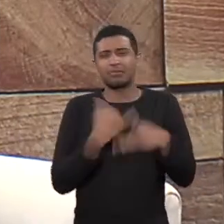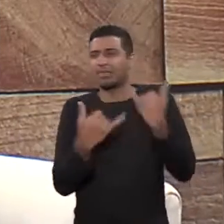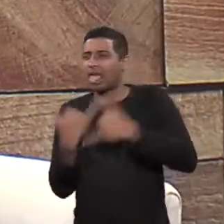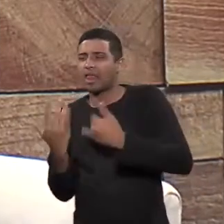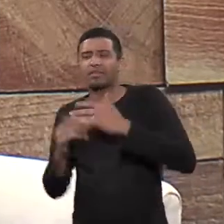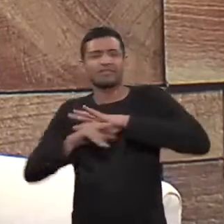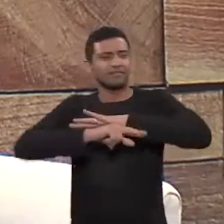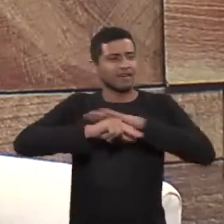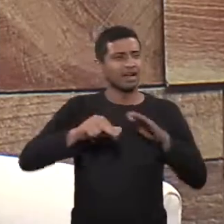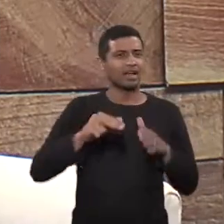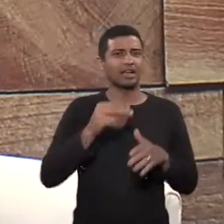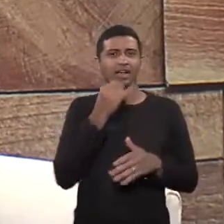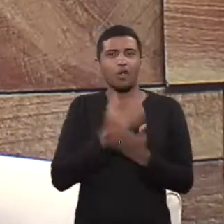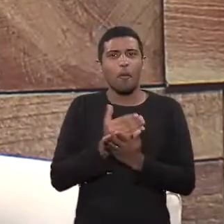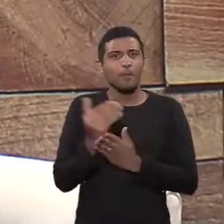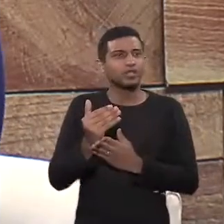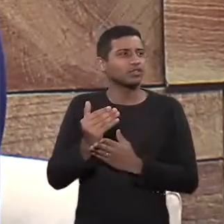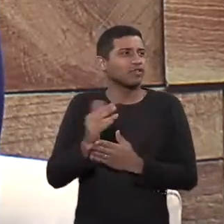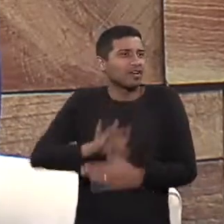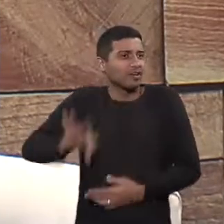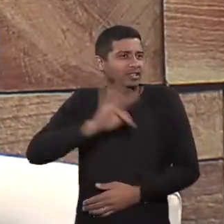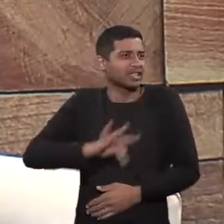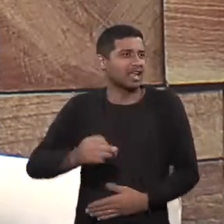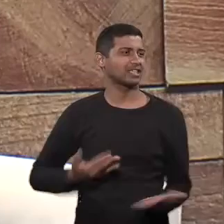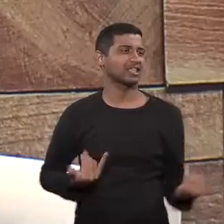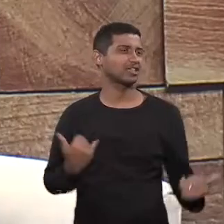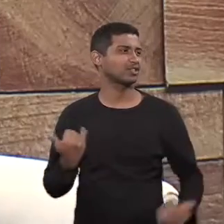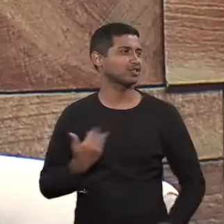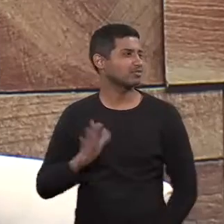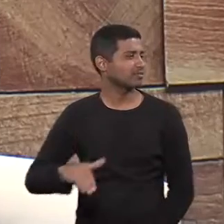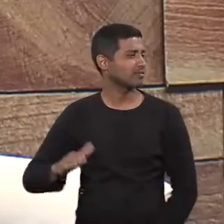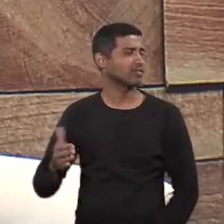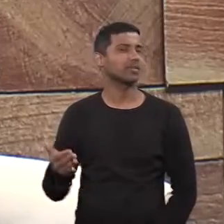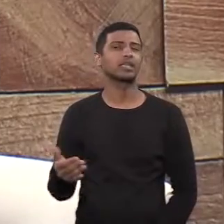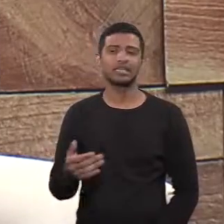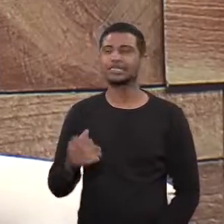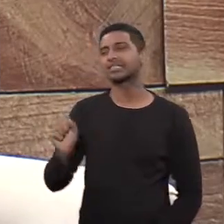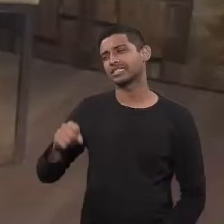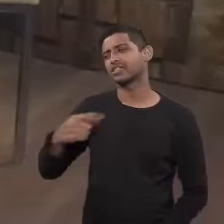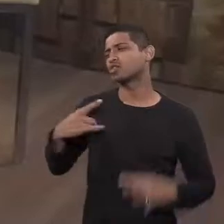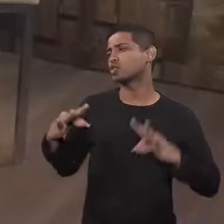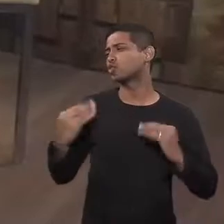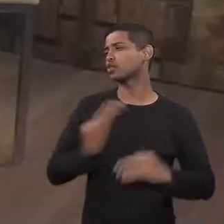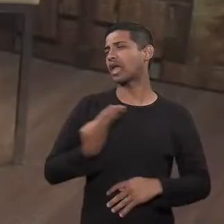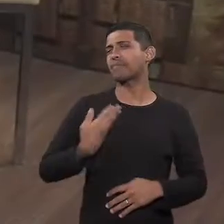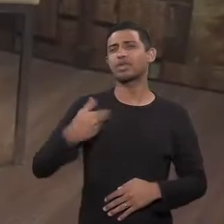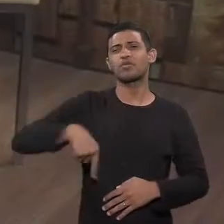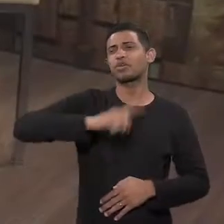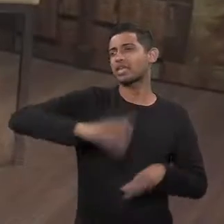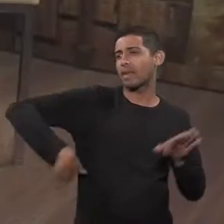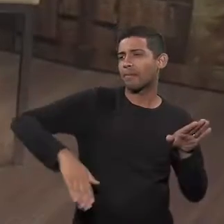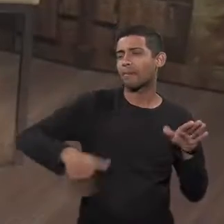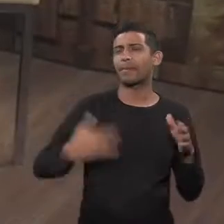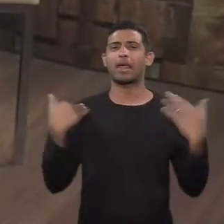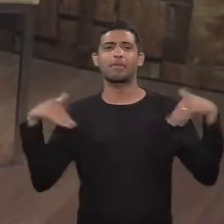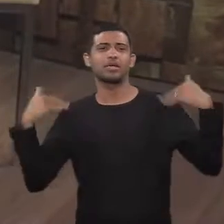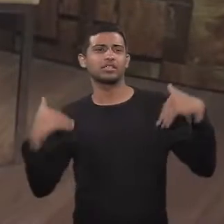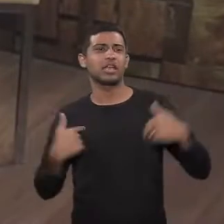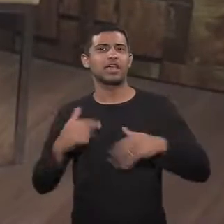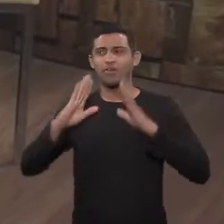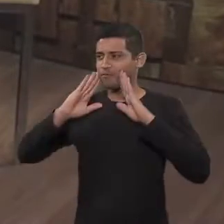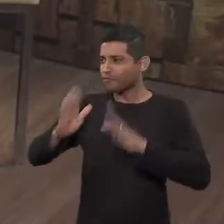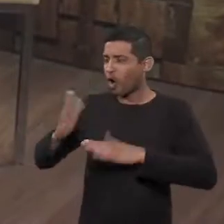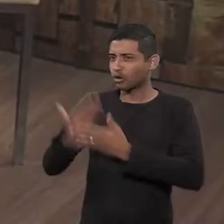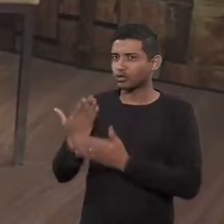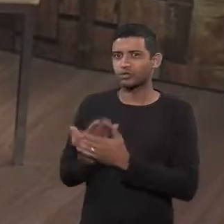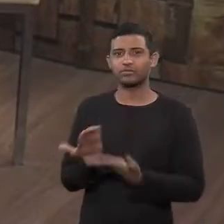na sua vida, na sua juventude, porque quando a gente começa a fazer faculdade muito novinha, né? Então a gente tem que abrir mão. Os meus amigos todos iam pra praia, iam passear, e eu